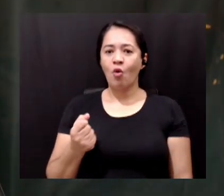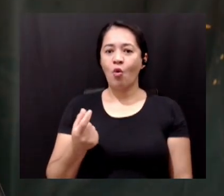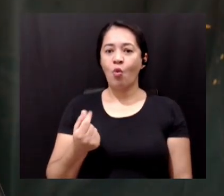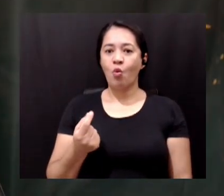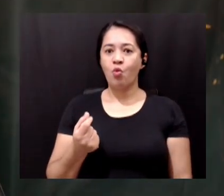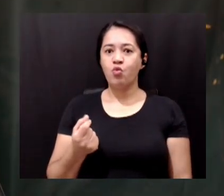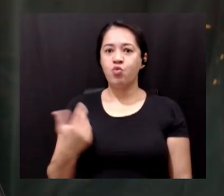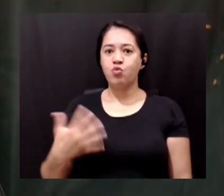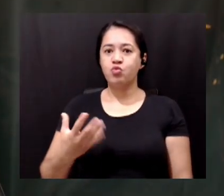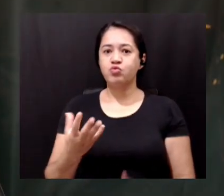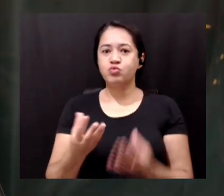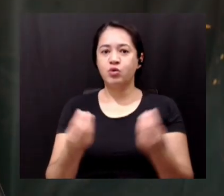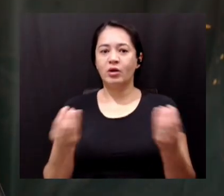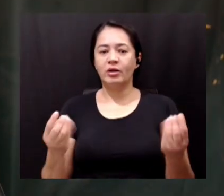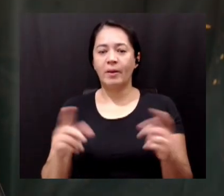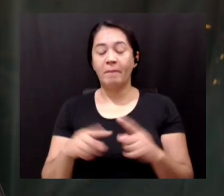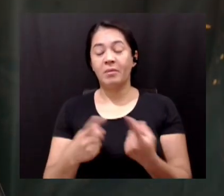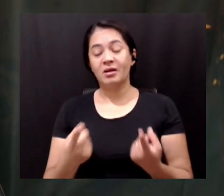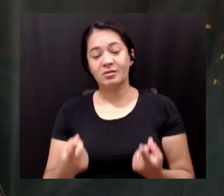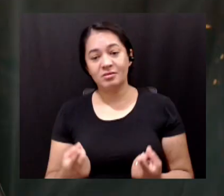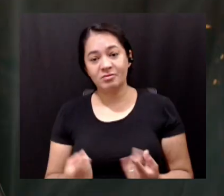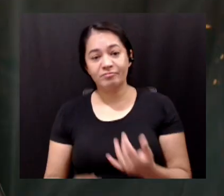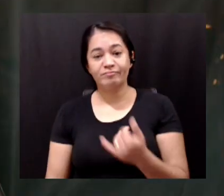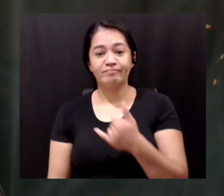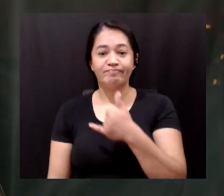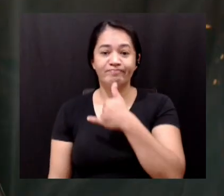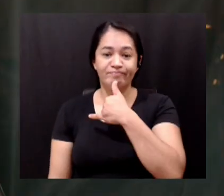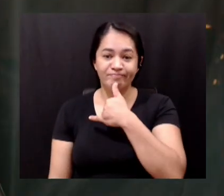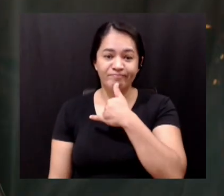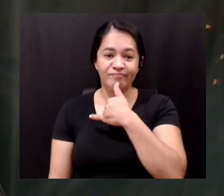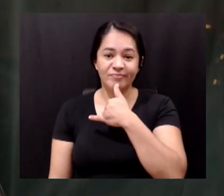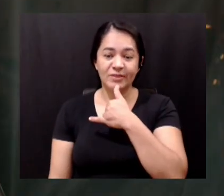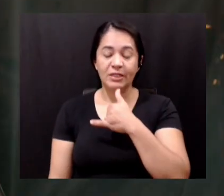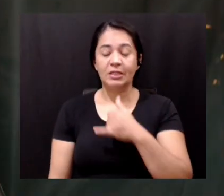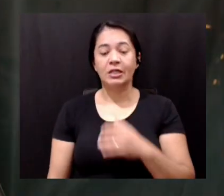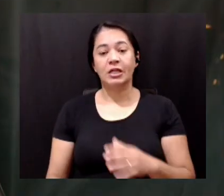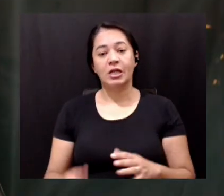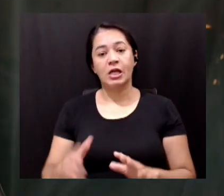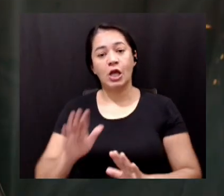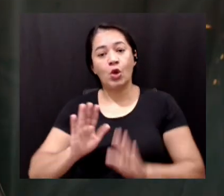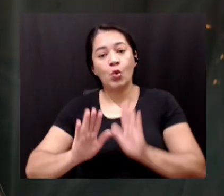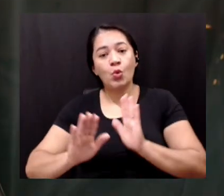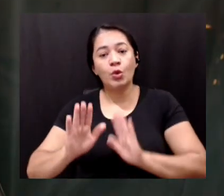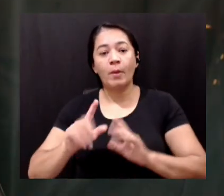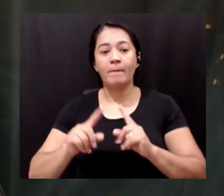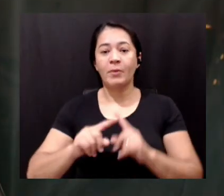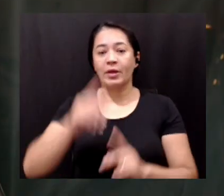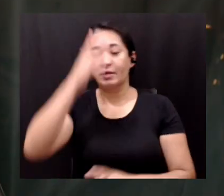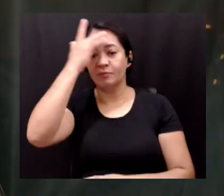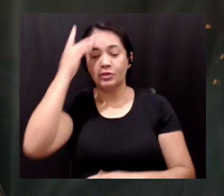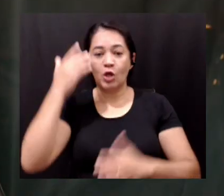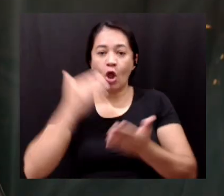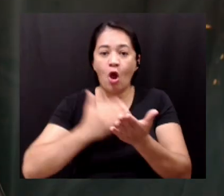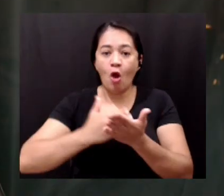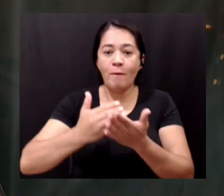mas infelizmente essa entrada ela é um pouco delicada, porque tem pessoas que entram e não conseguem sair. E infelizmente